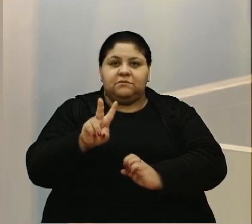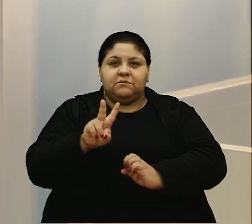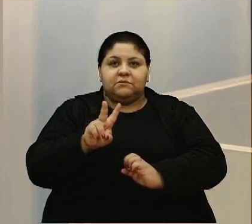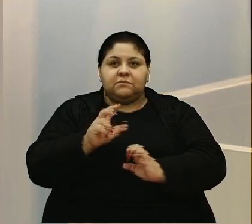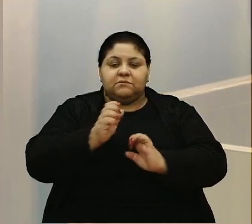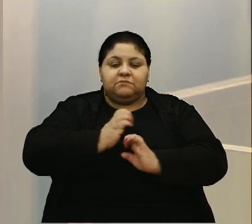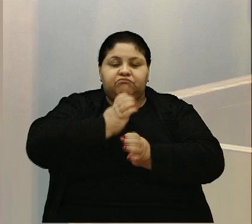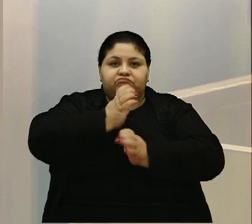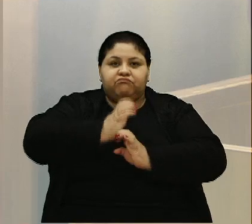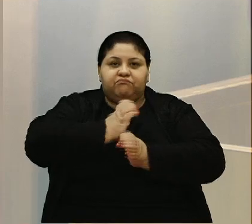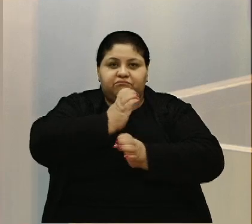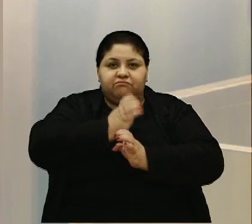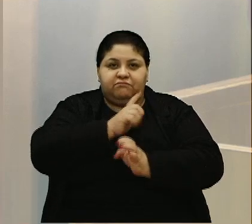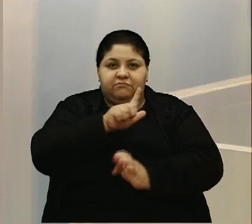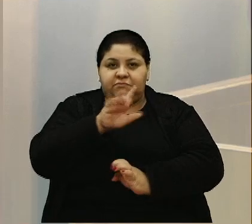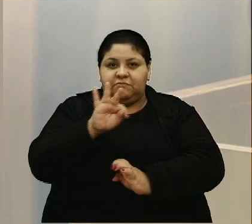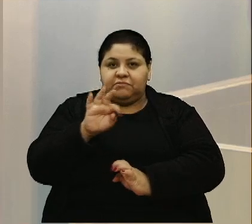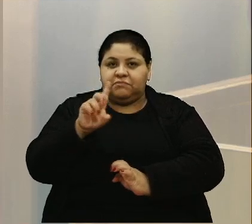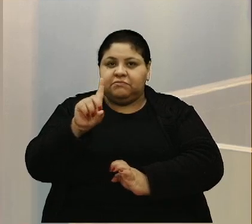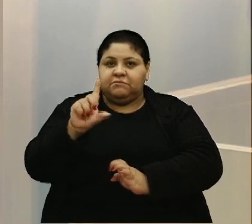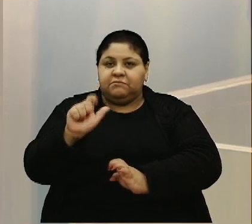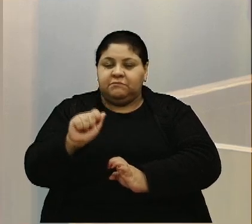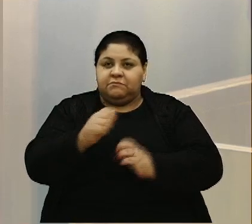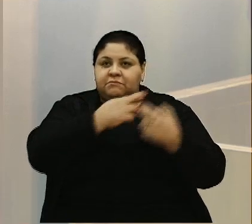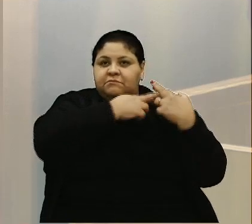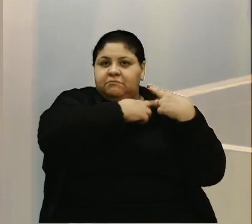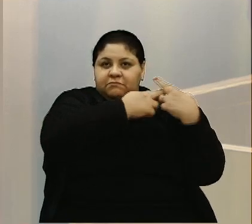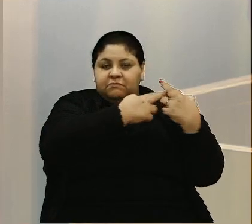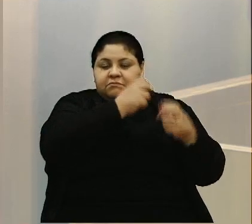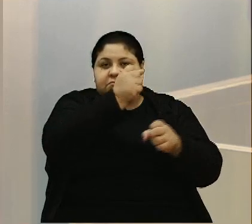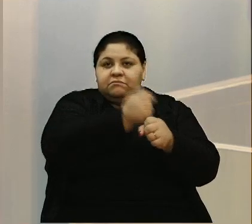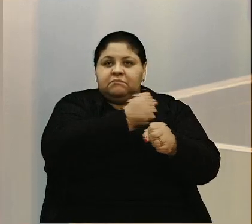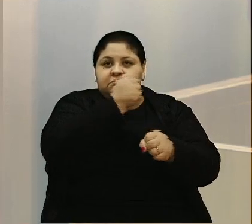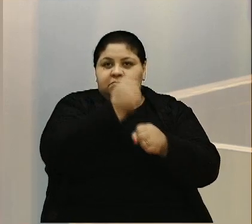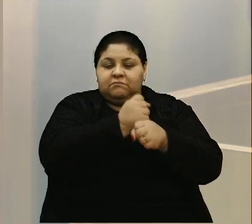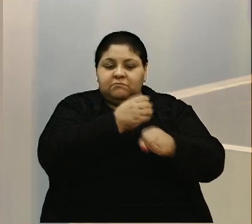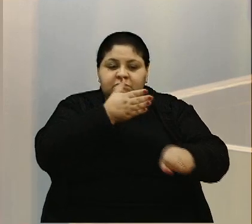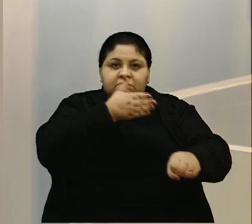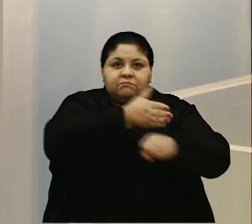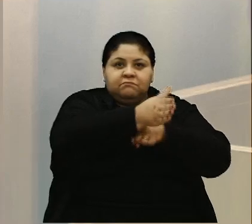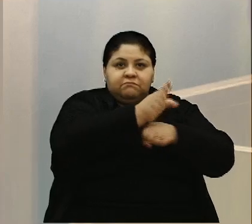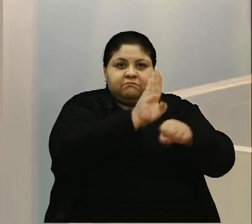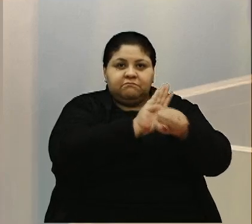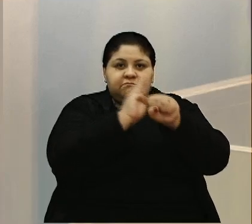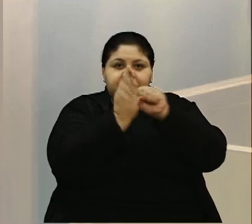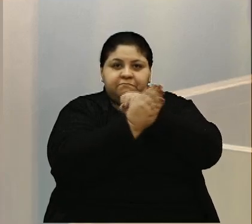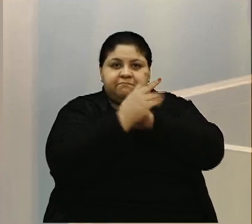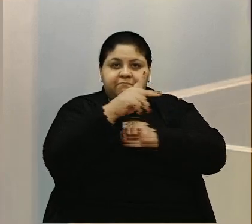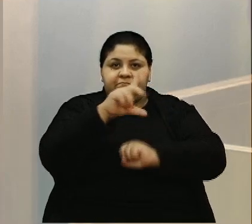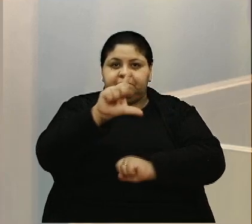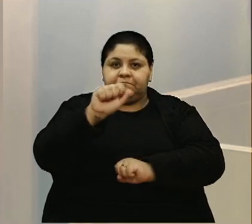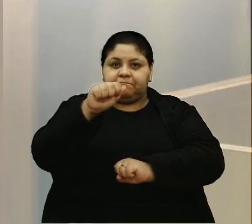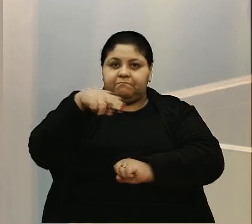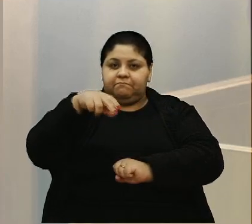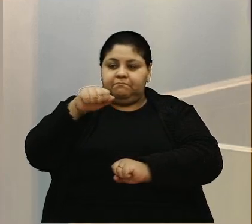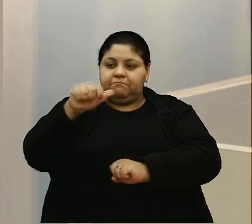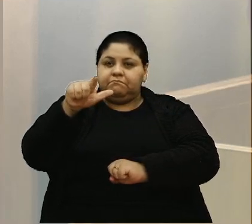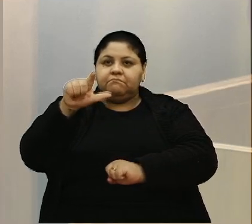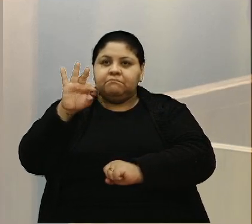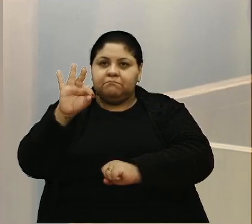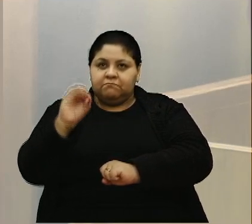Empreendimentos Limitada, responsável pela obra aqui da entrada do bairro Planalto, do acesso ao bairro